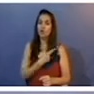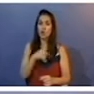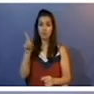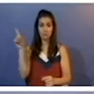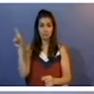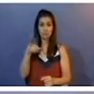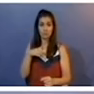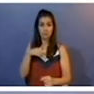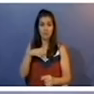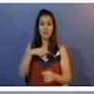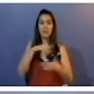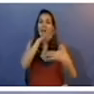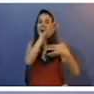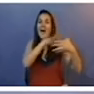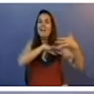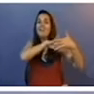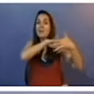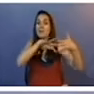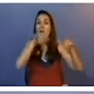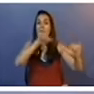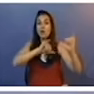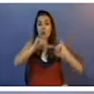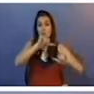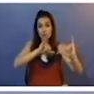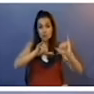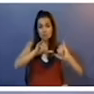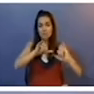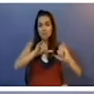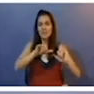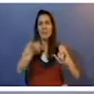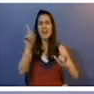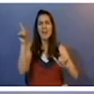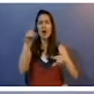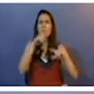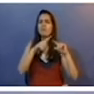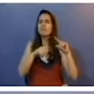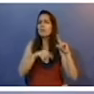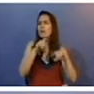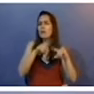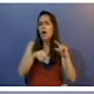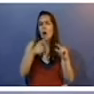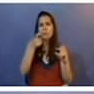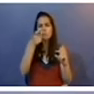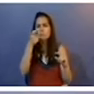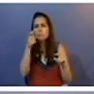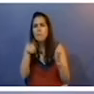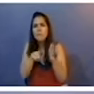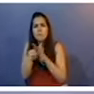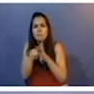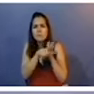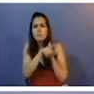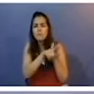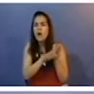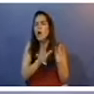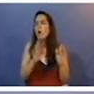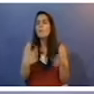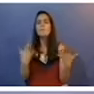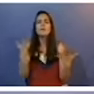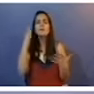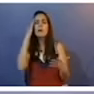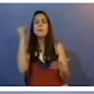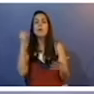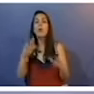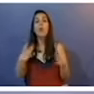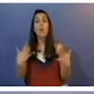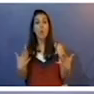tabela é a tabela periódica, que é um material de consulta, para que a gente possa saber quais são os